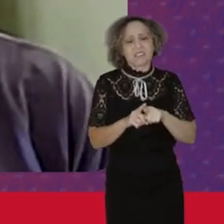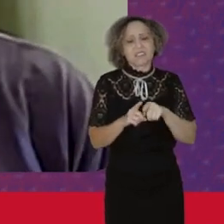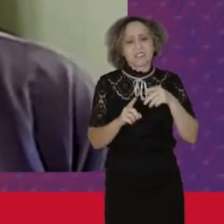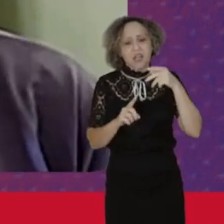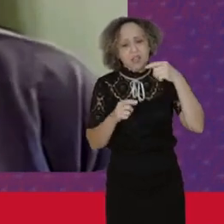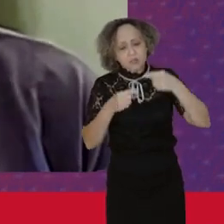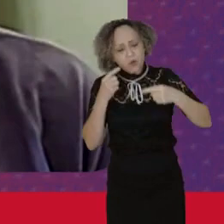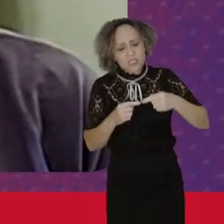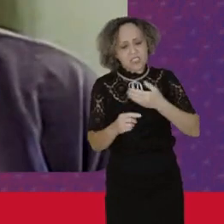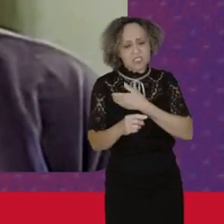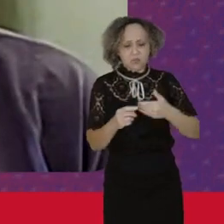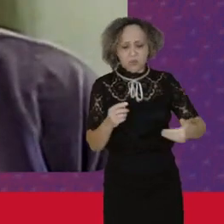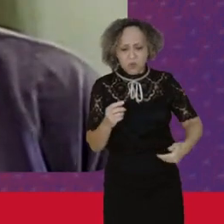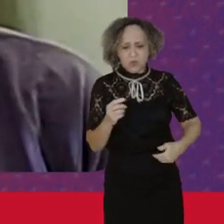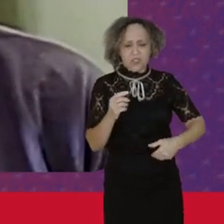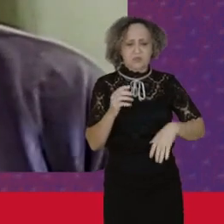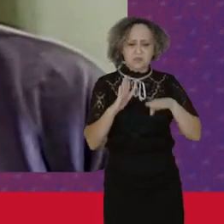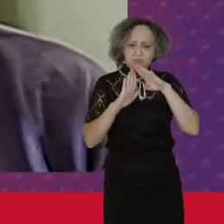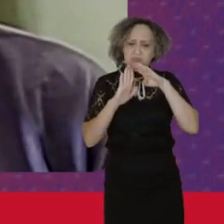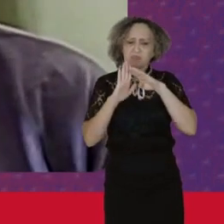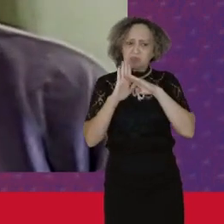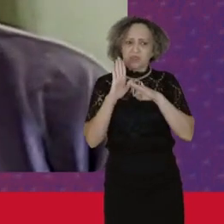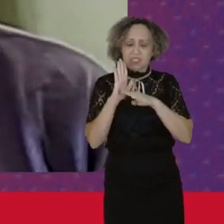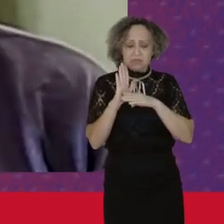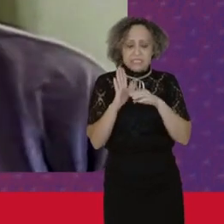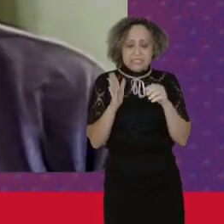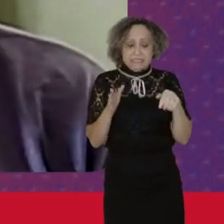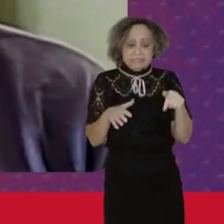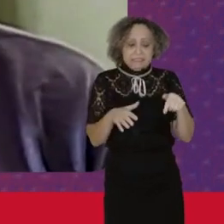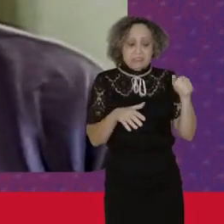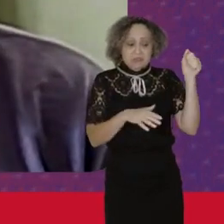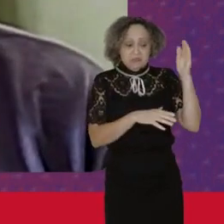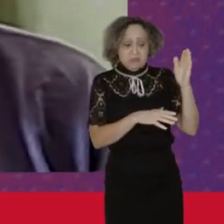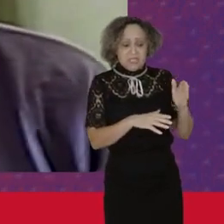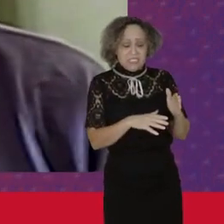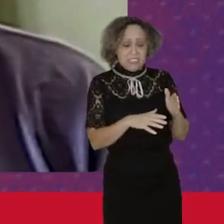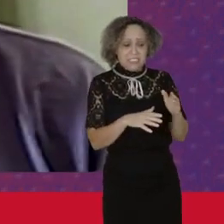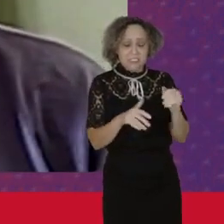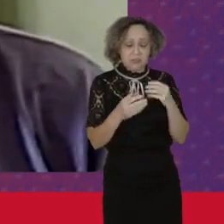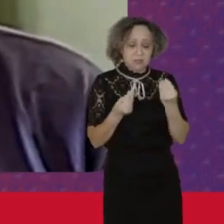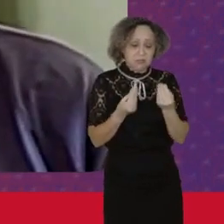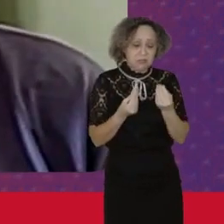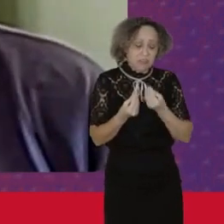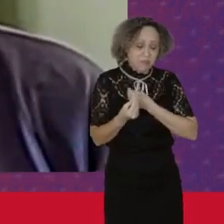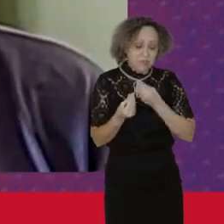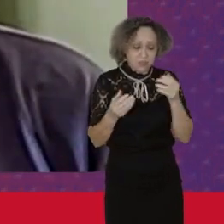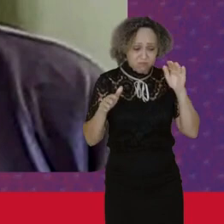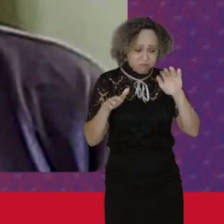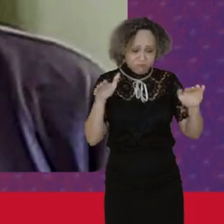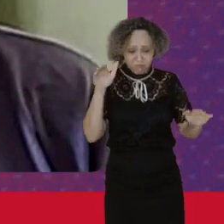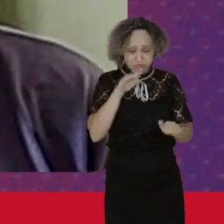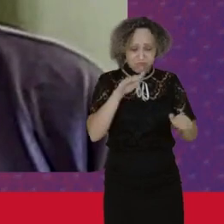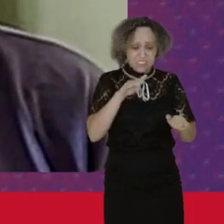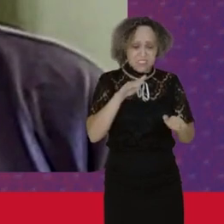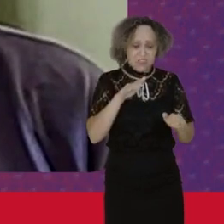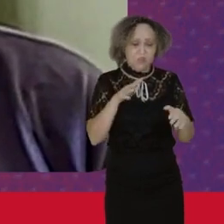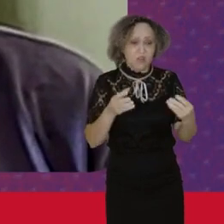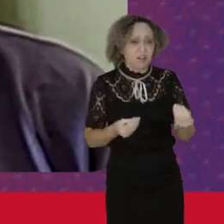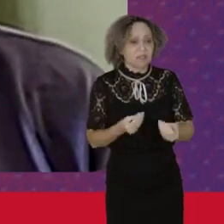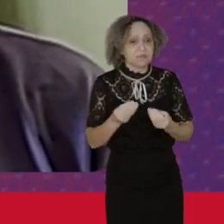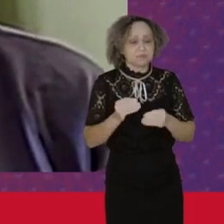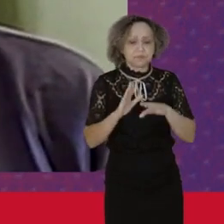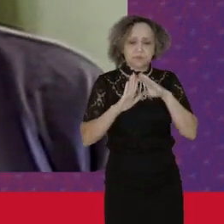públicas, desses programas, né, porque a gente vive um país extremamente desigual historicamente, né, e programas que venham no sentido,